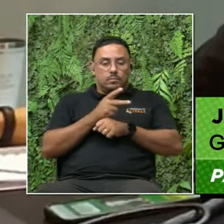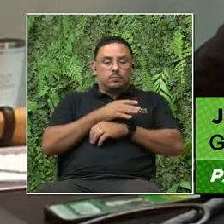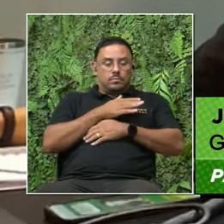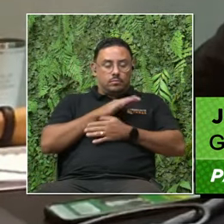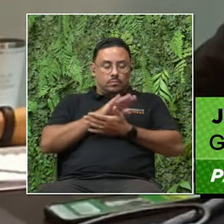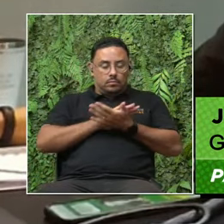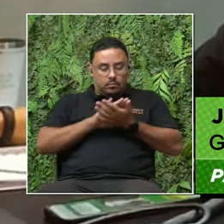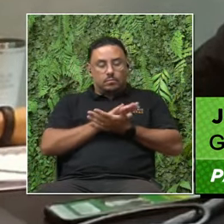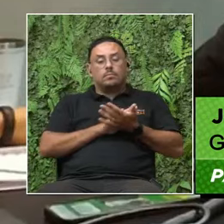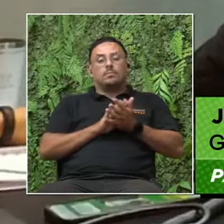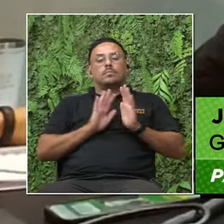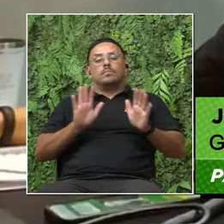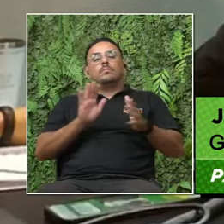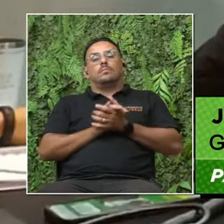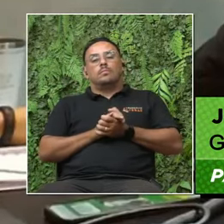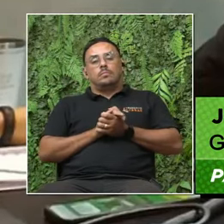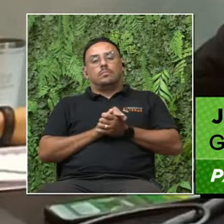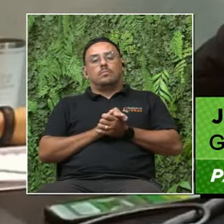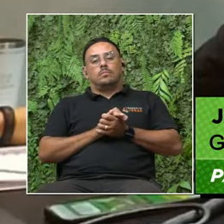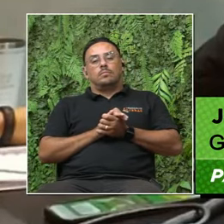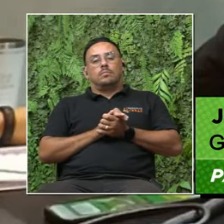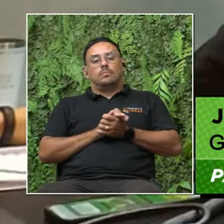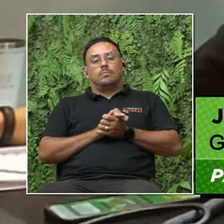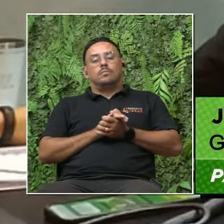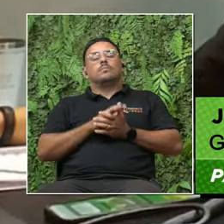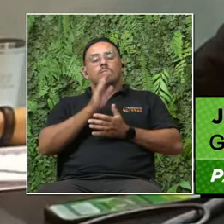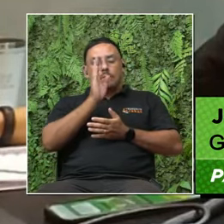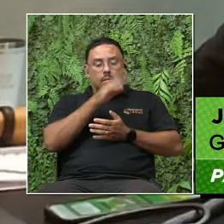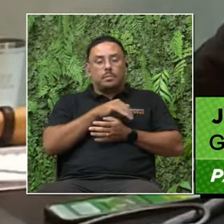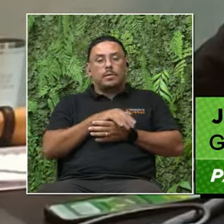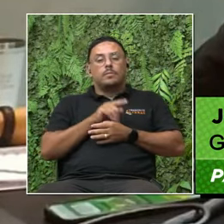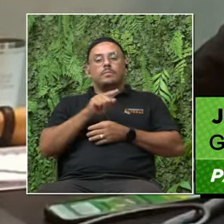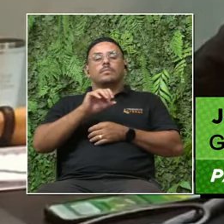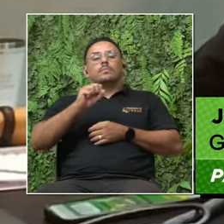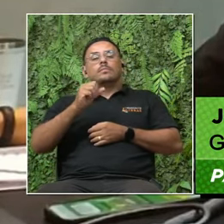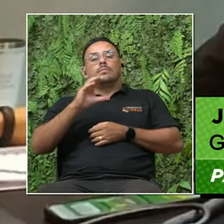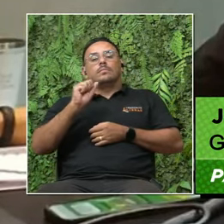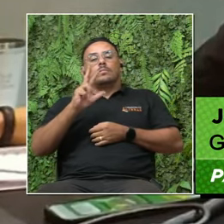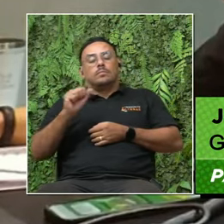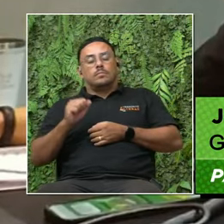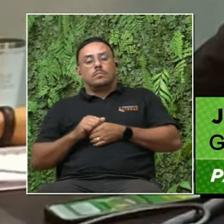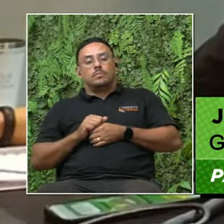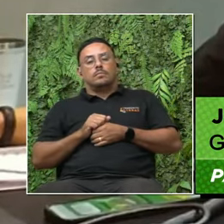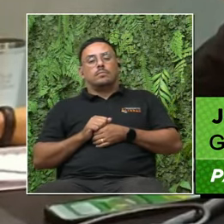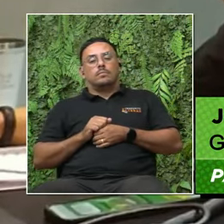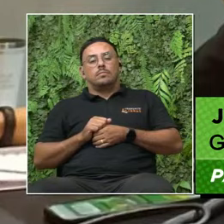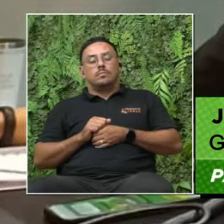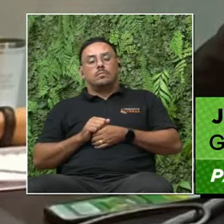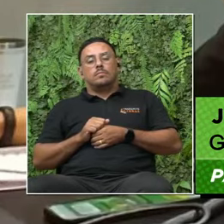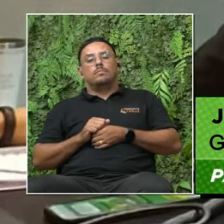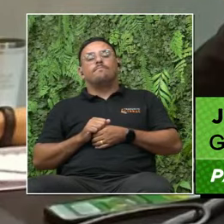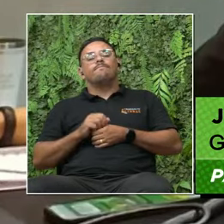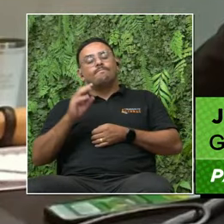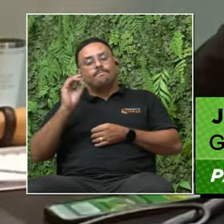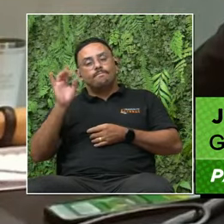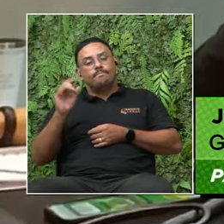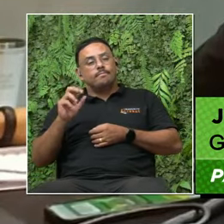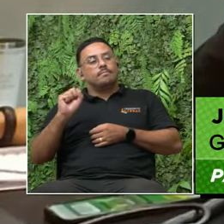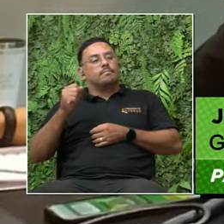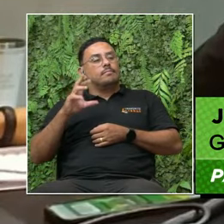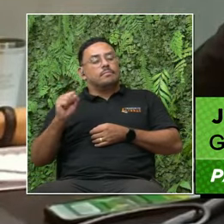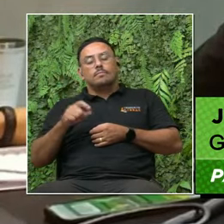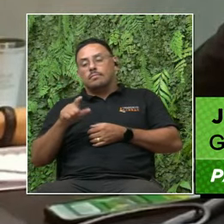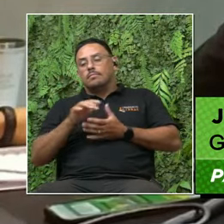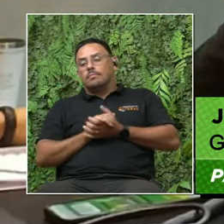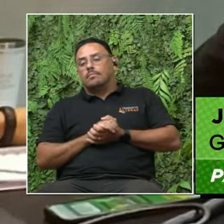treino não deve est arrumando nada no treino deve est mal para caramba ele o escarpa porque especialmente o Scarpa esse jogador